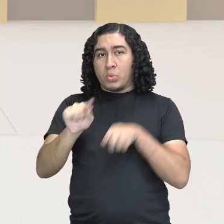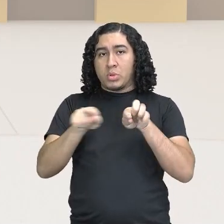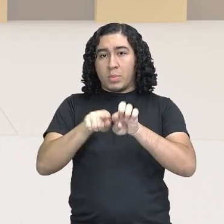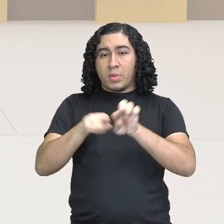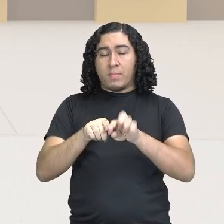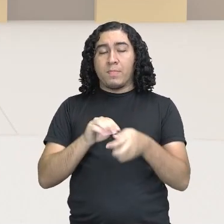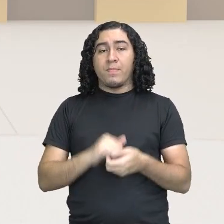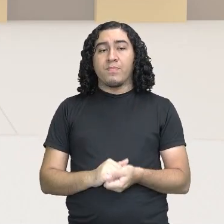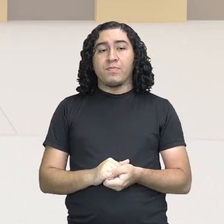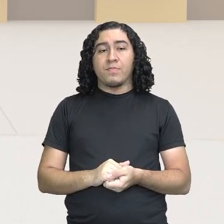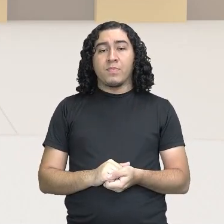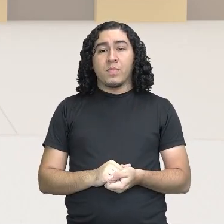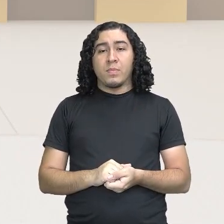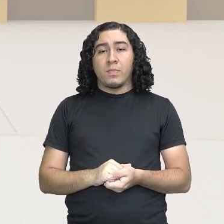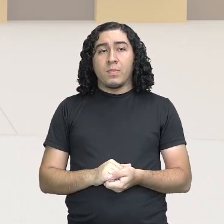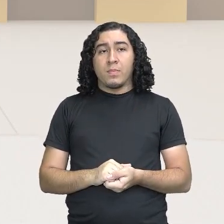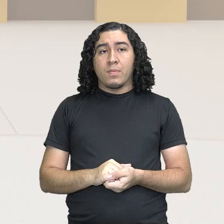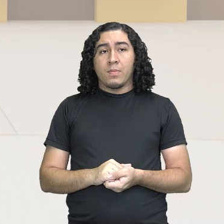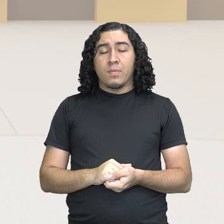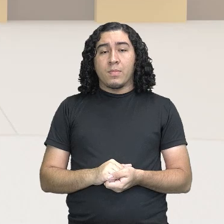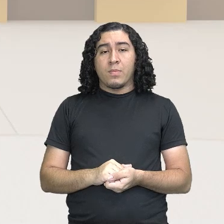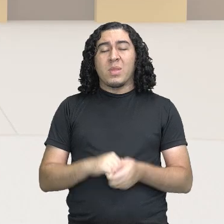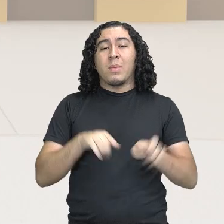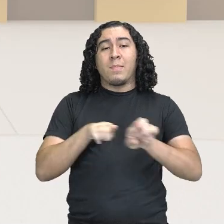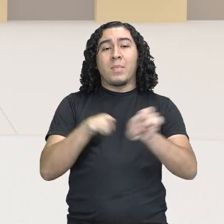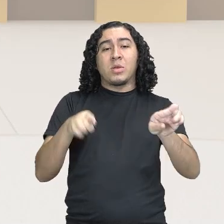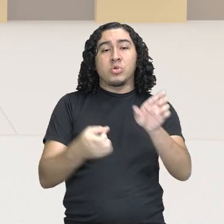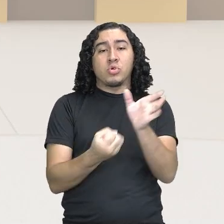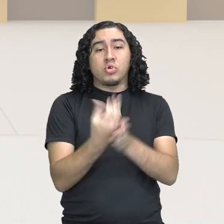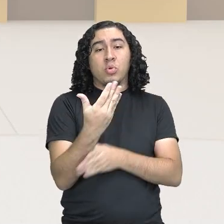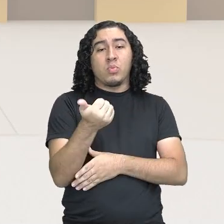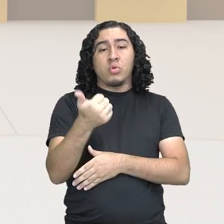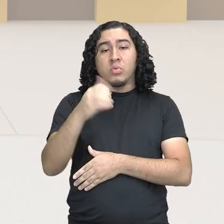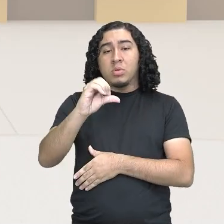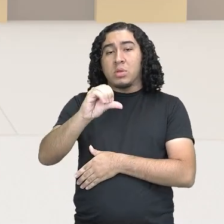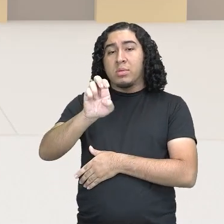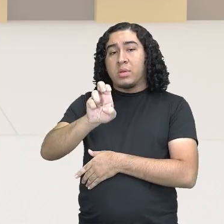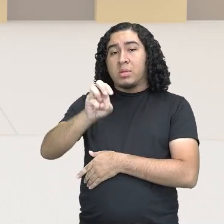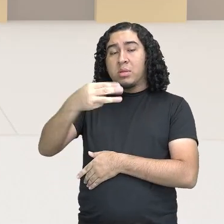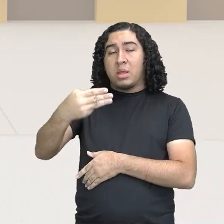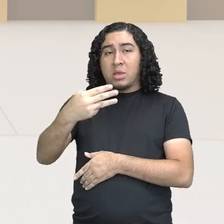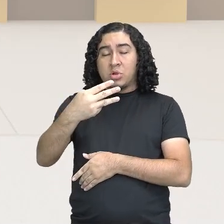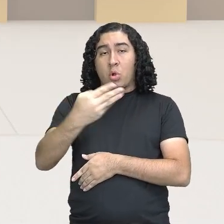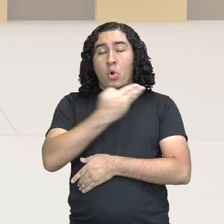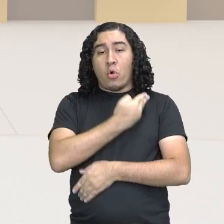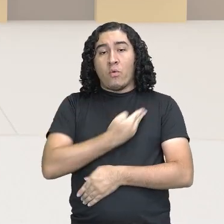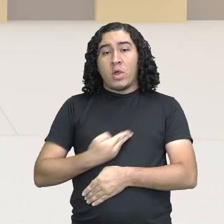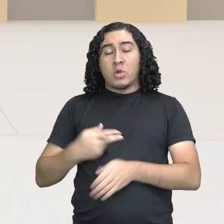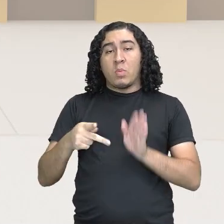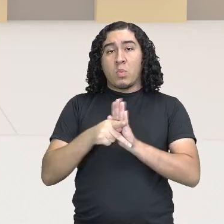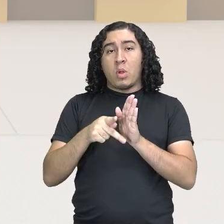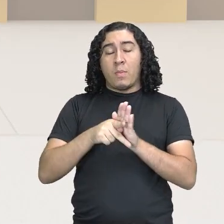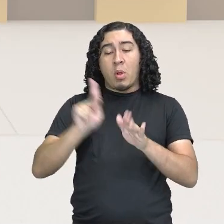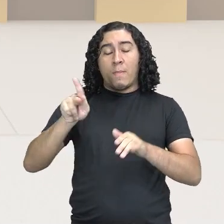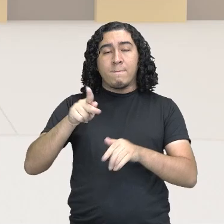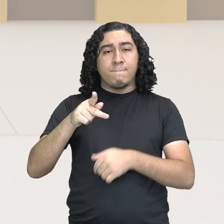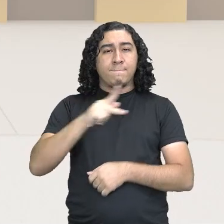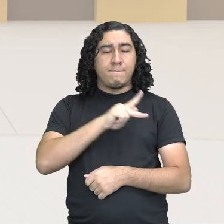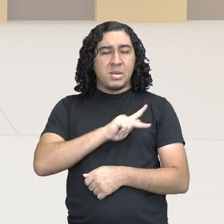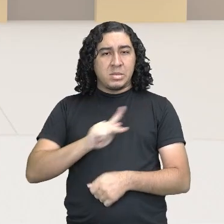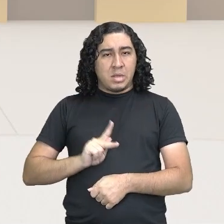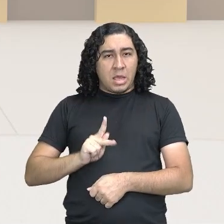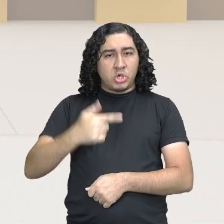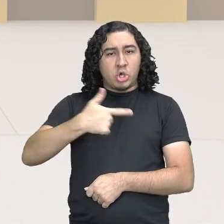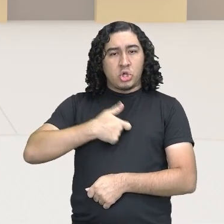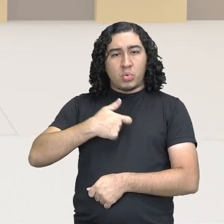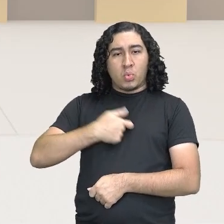Só que o que foi feito? Foi criado em 1953 no governo Getúlio Vargas, com o objetivo de planejar o